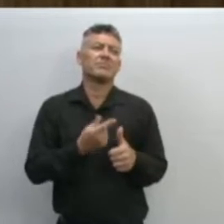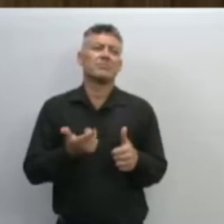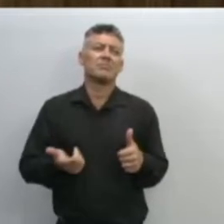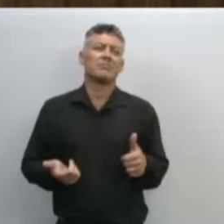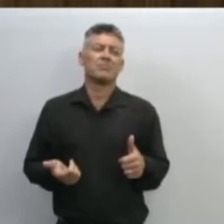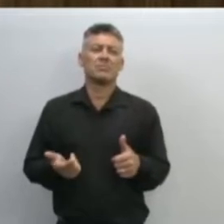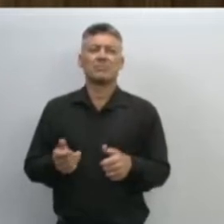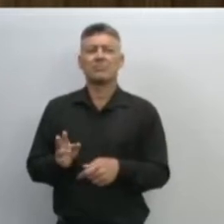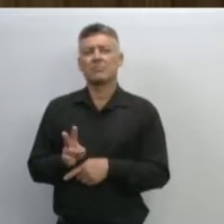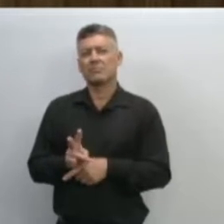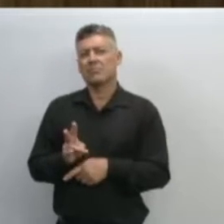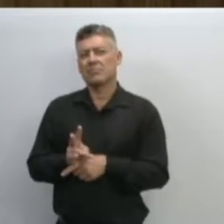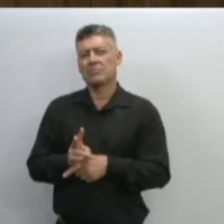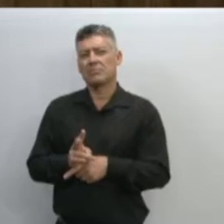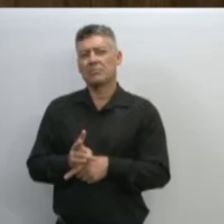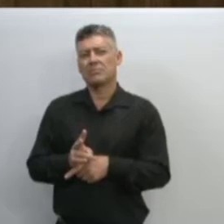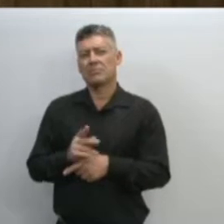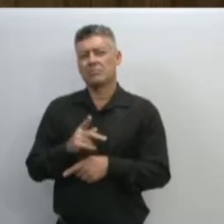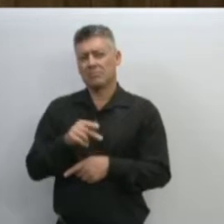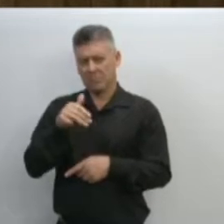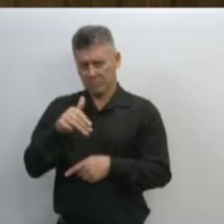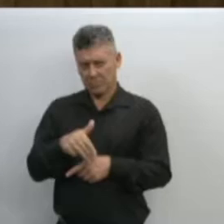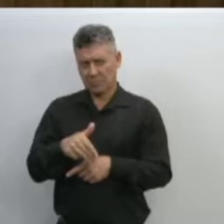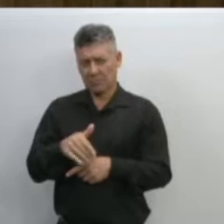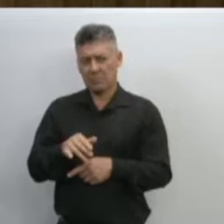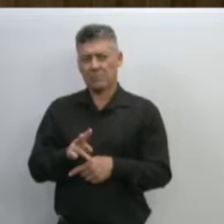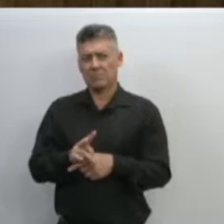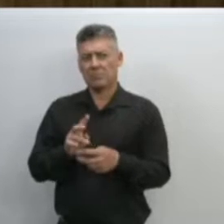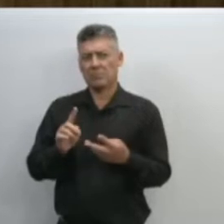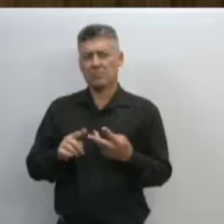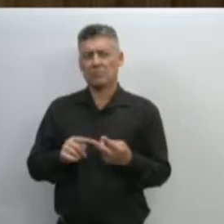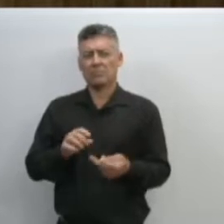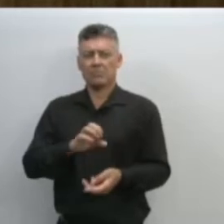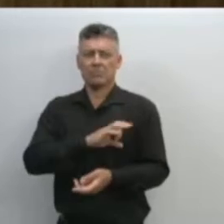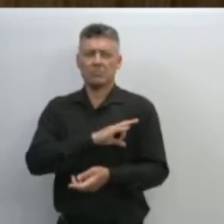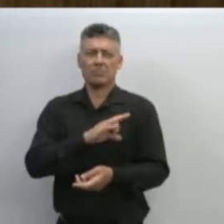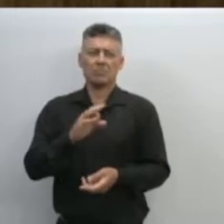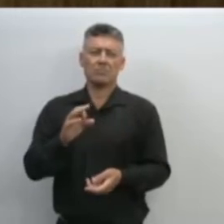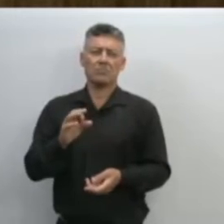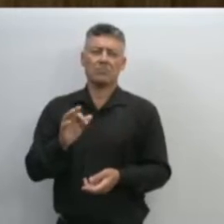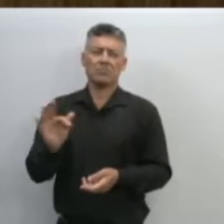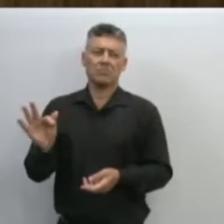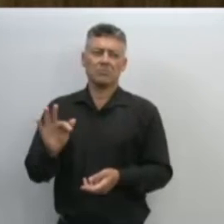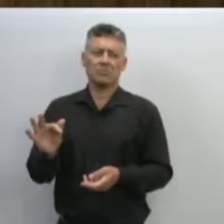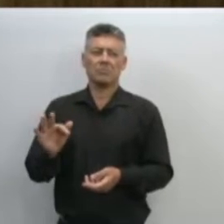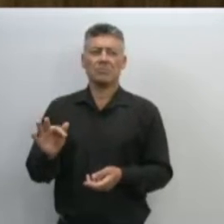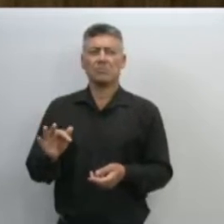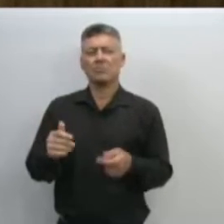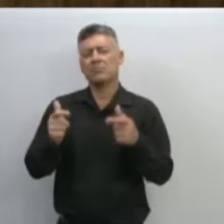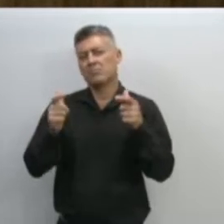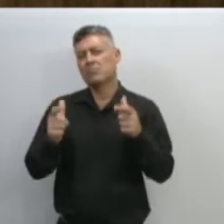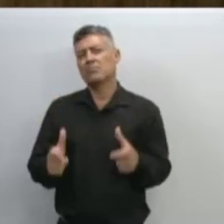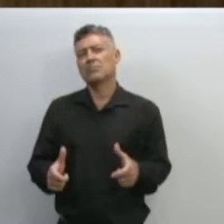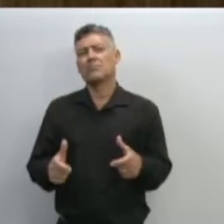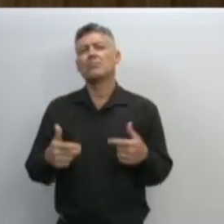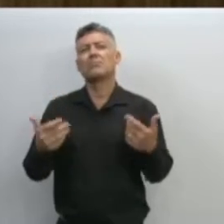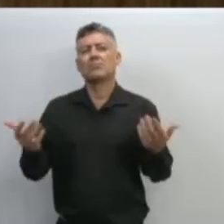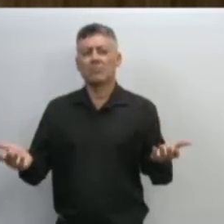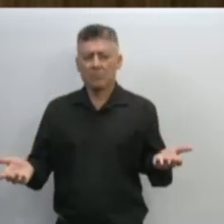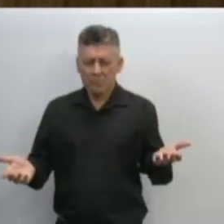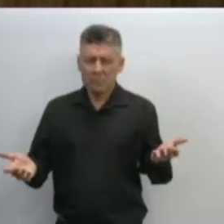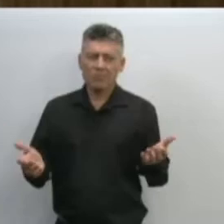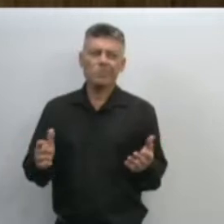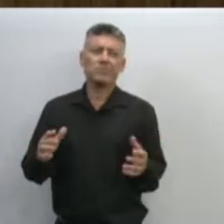acionar a Guarda Municipal, a PM, ou então a Polícia Federal, dependendo de onde seja, de onde